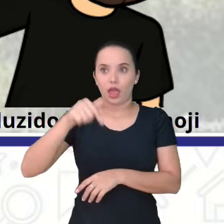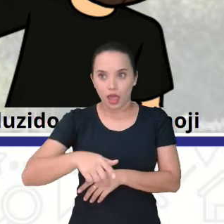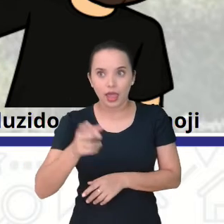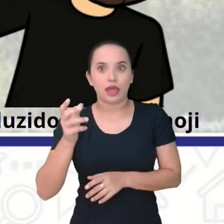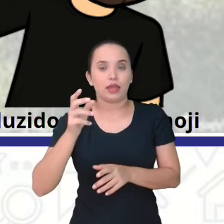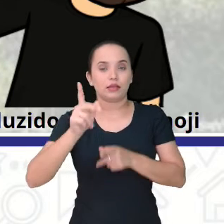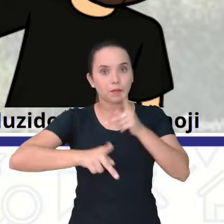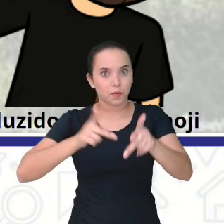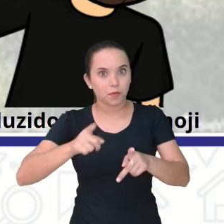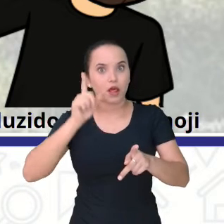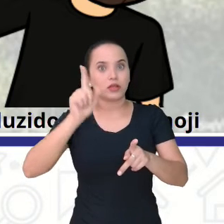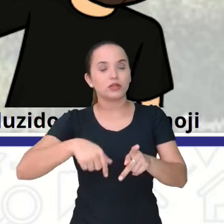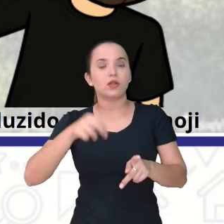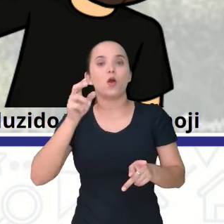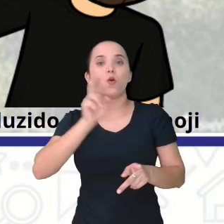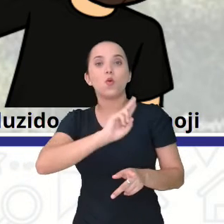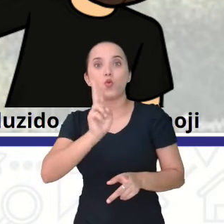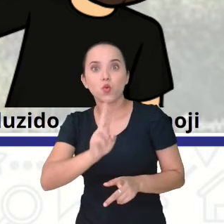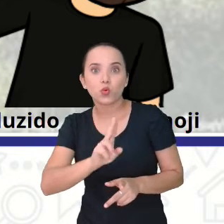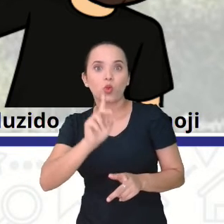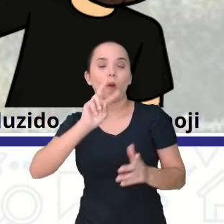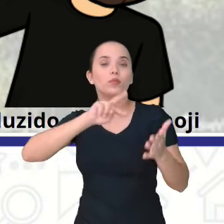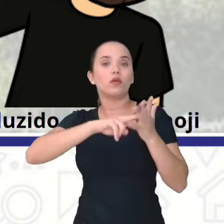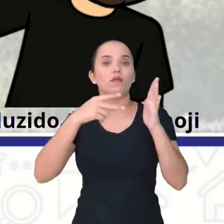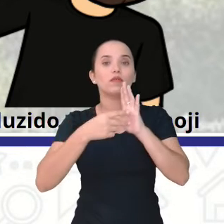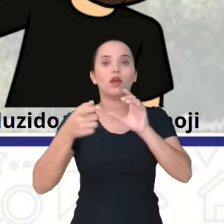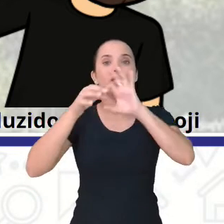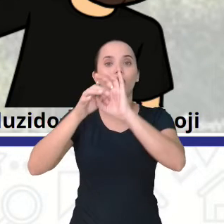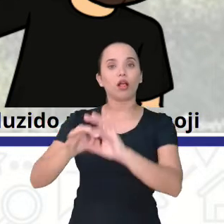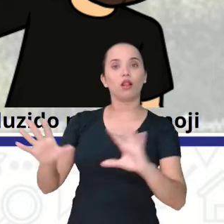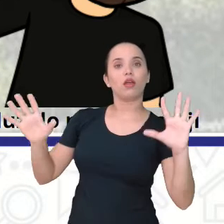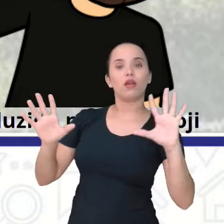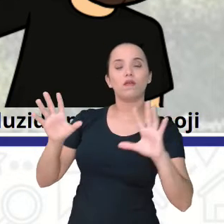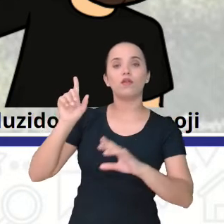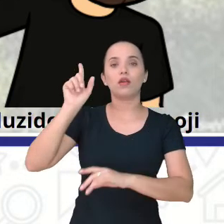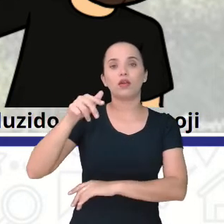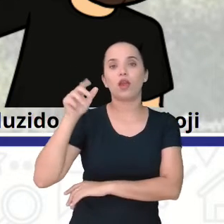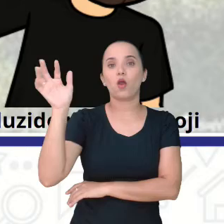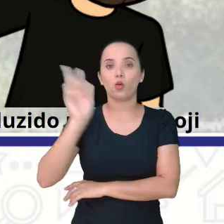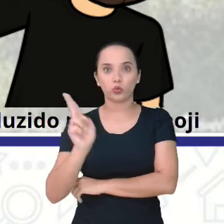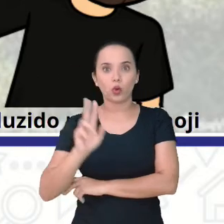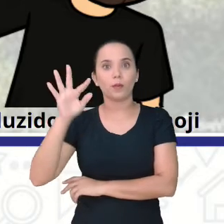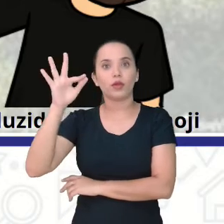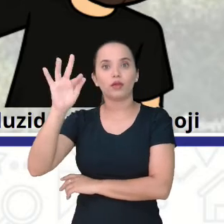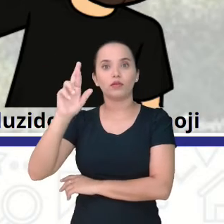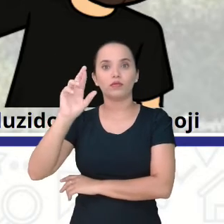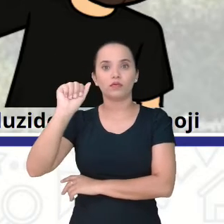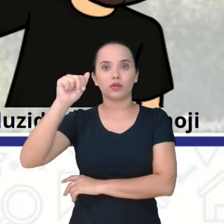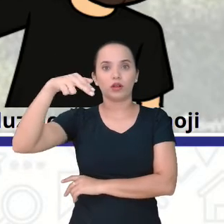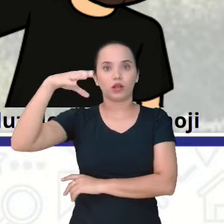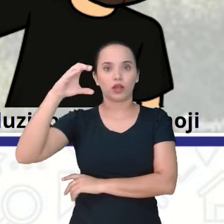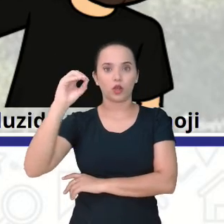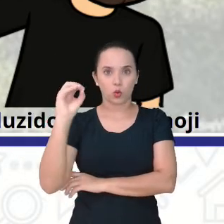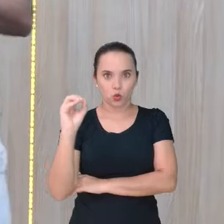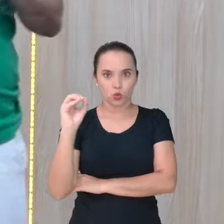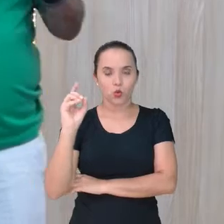do povo franco, ok? Então, a palavra, a expressão franco significa